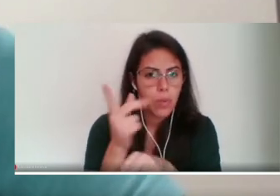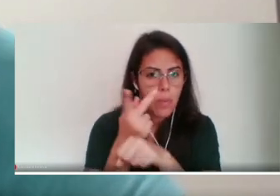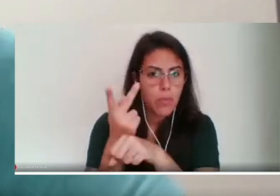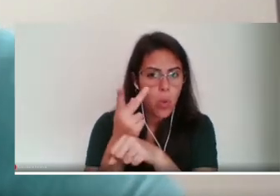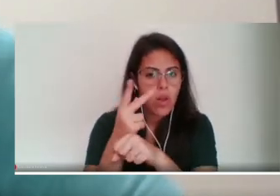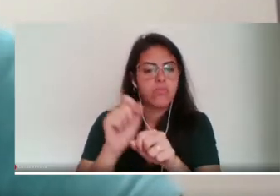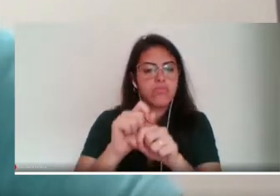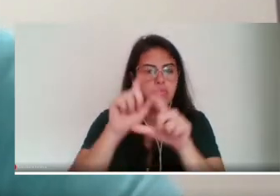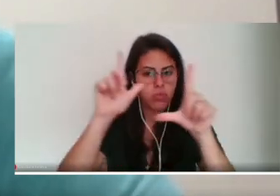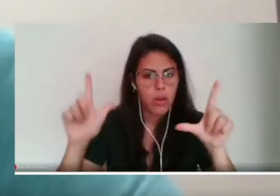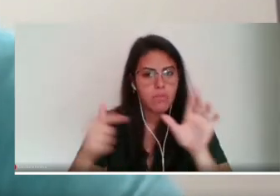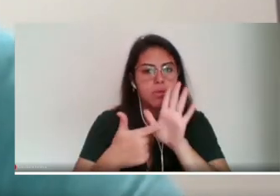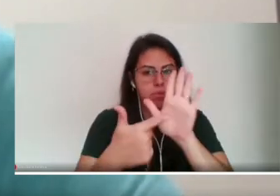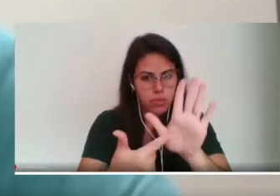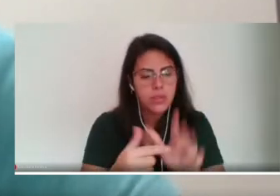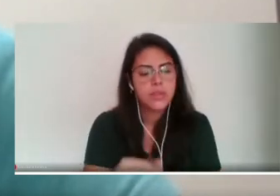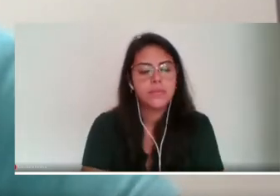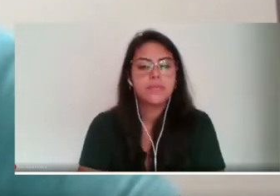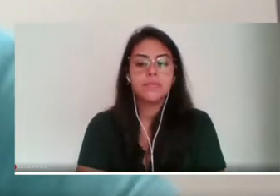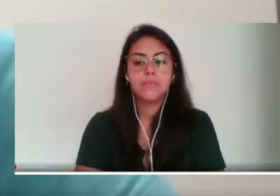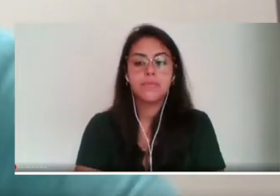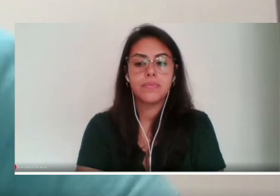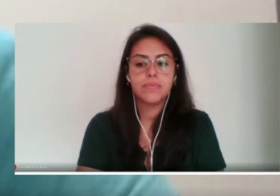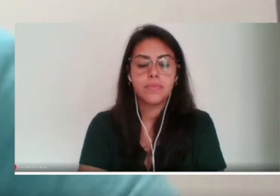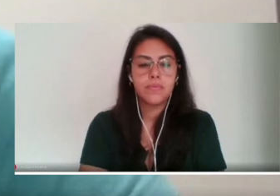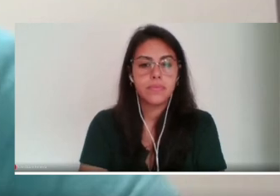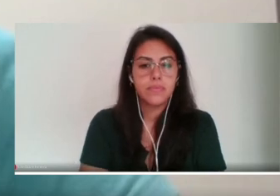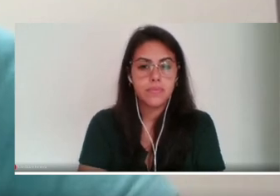Não, não é isso que eu quero. Só um minuto, por favor.